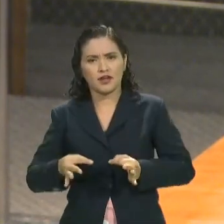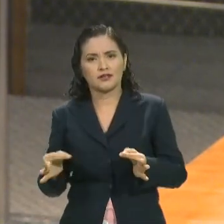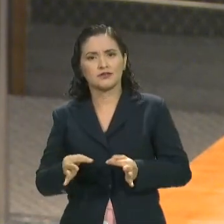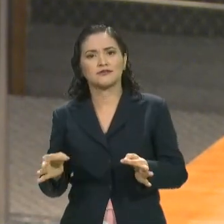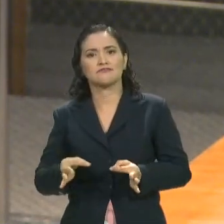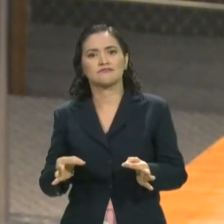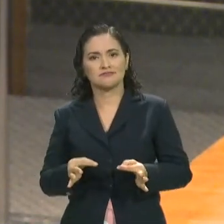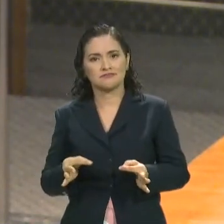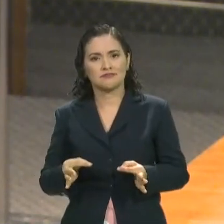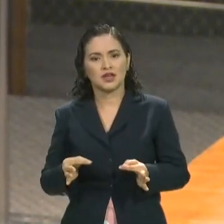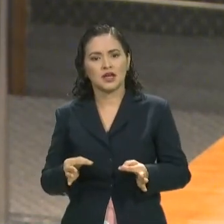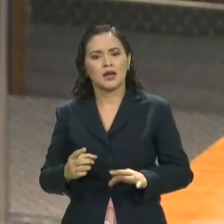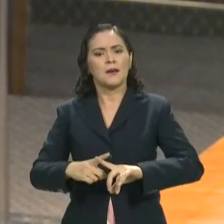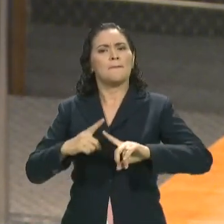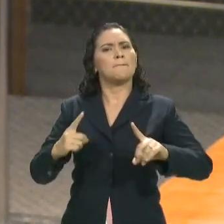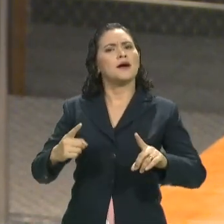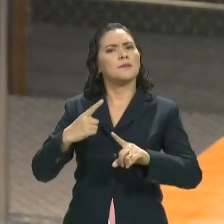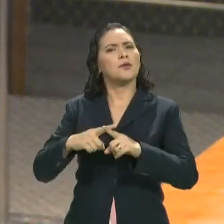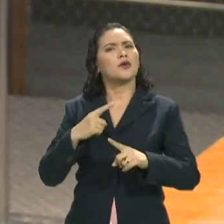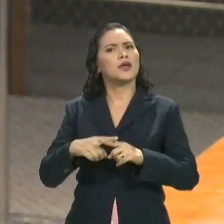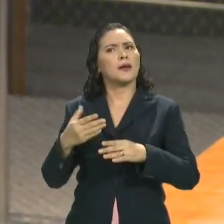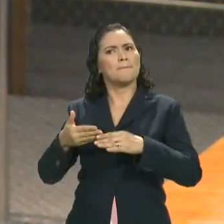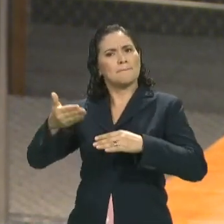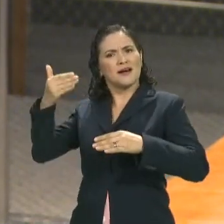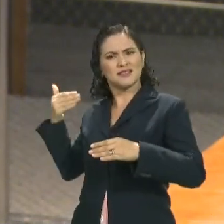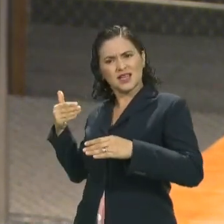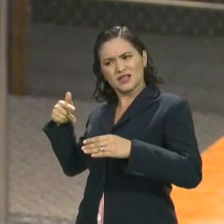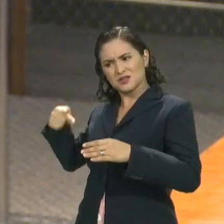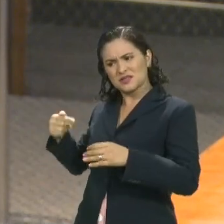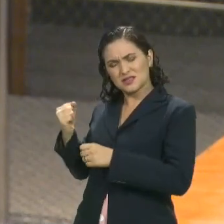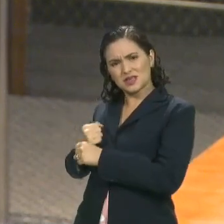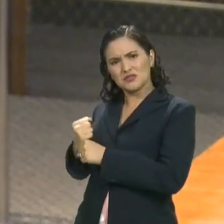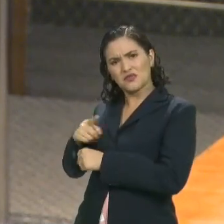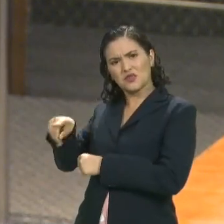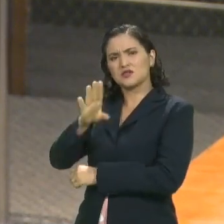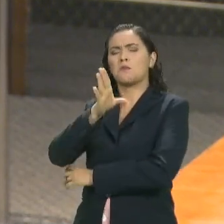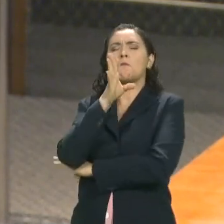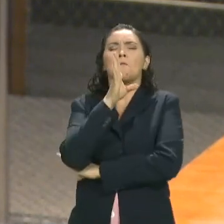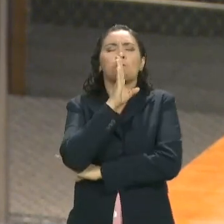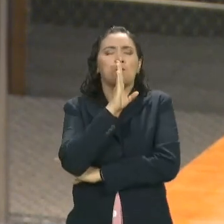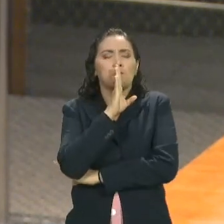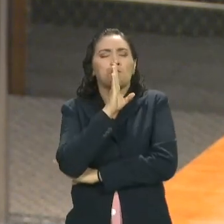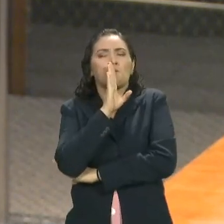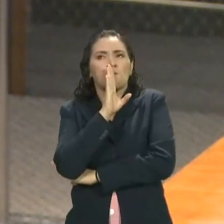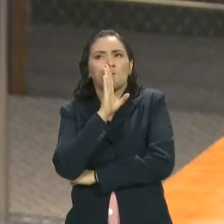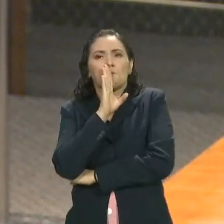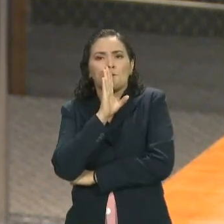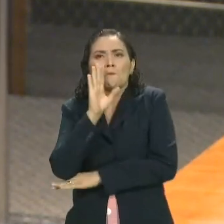é só agora. Doeu no bolso. Ô Maquiavel sadio,